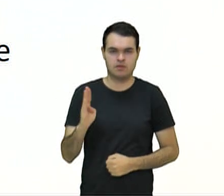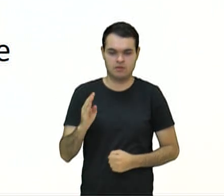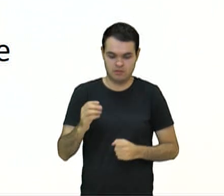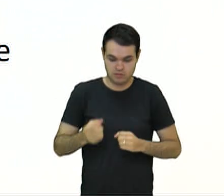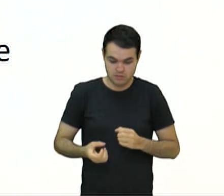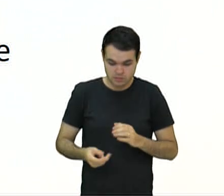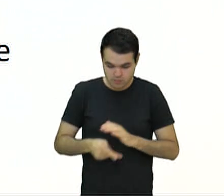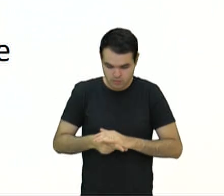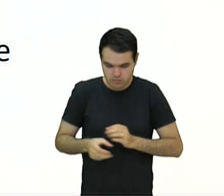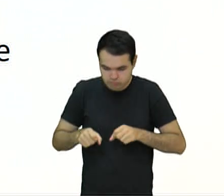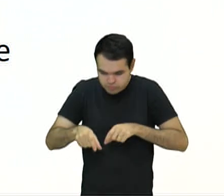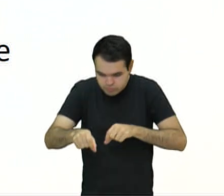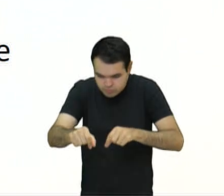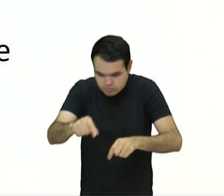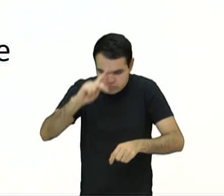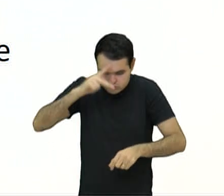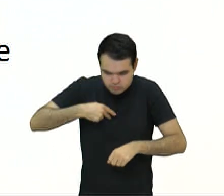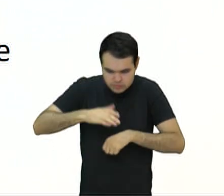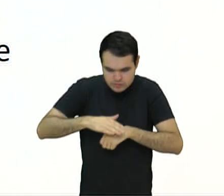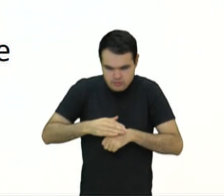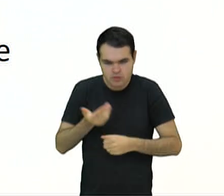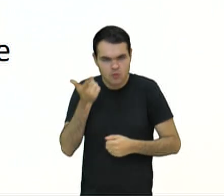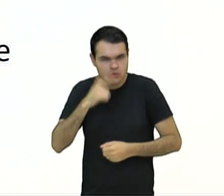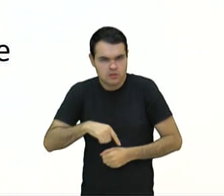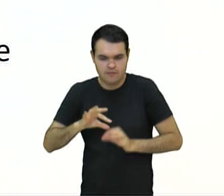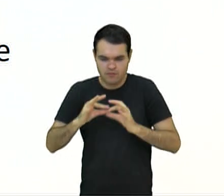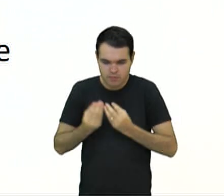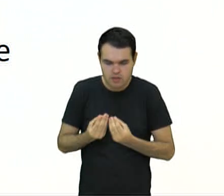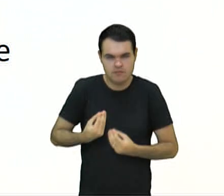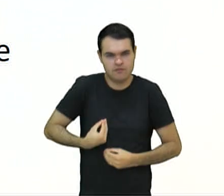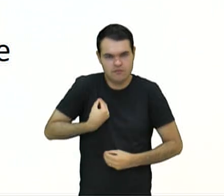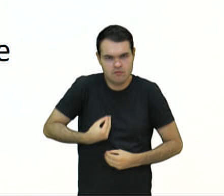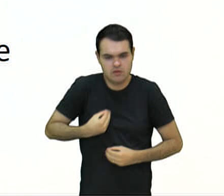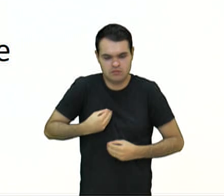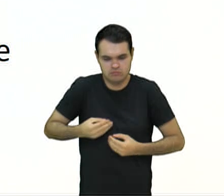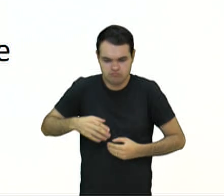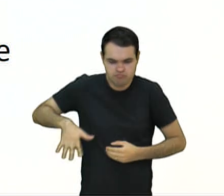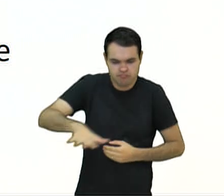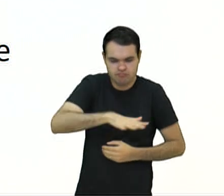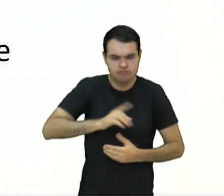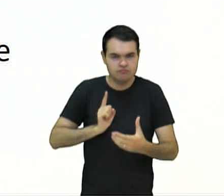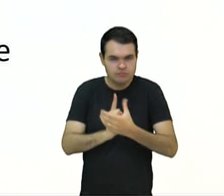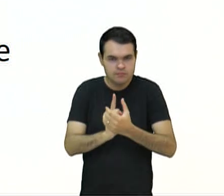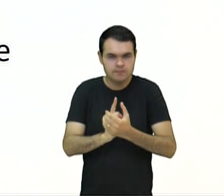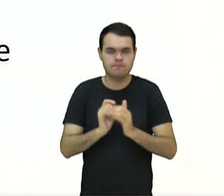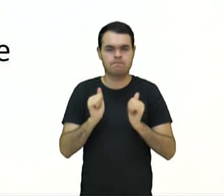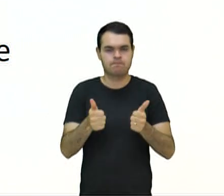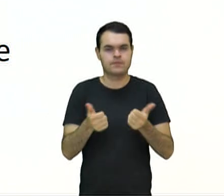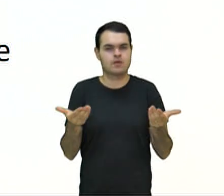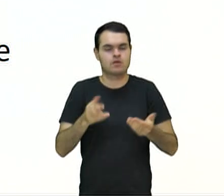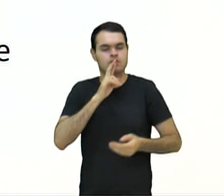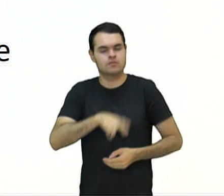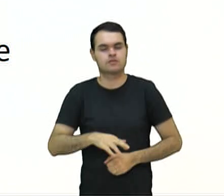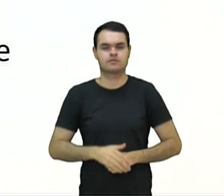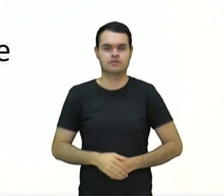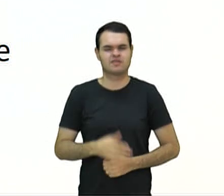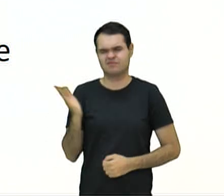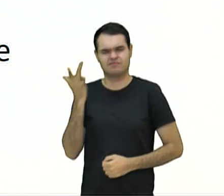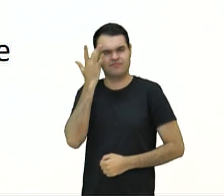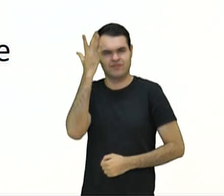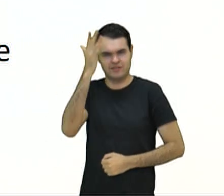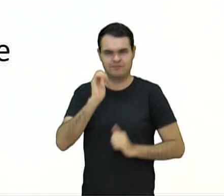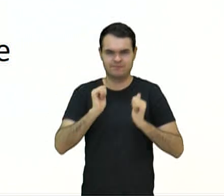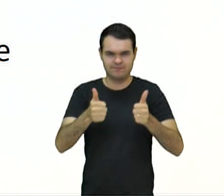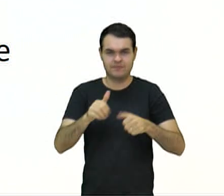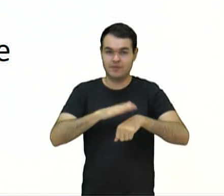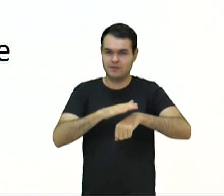garantir a sobrevivência do agricultor, da sua família e da comunidade em que está inserido? Beleza? Vamos responder essa aí tá fácil,